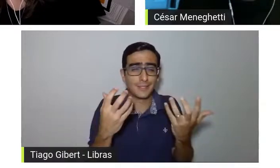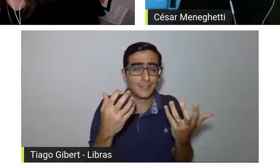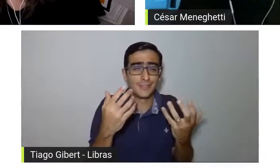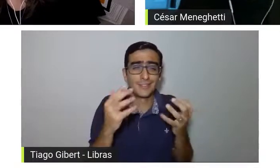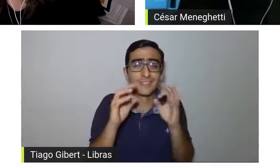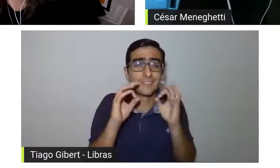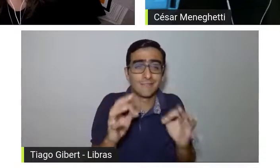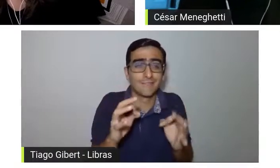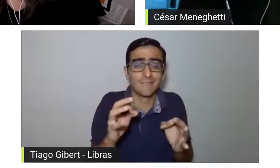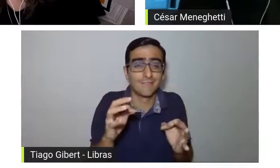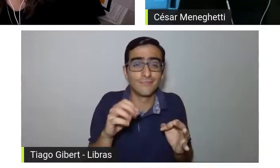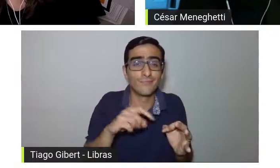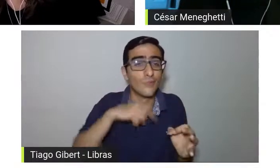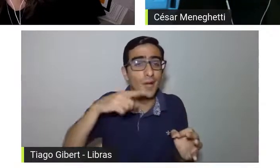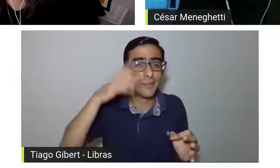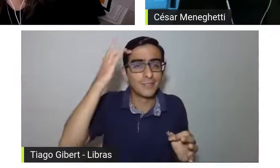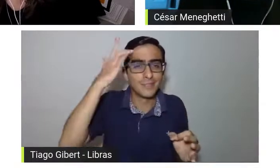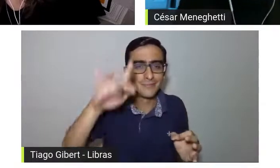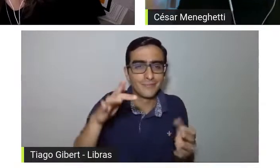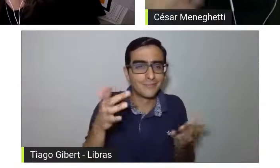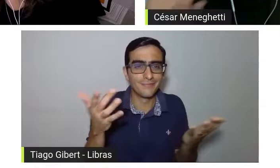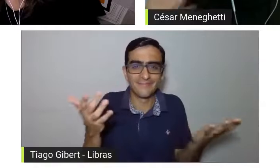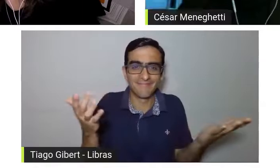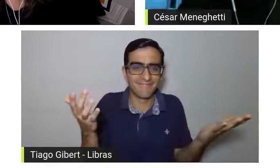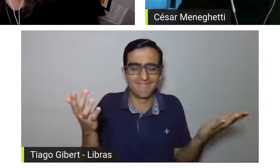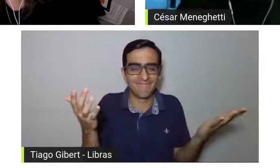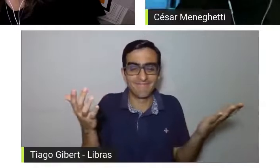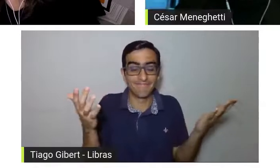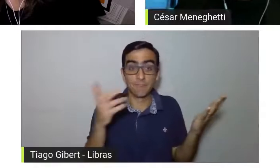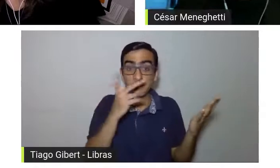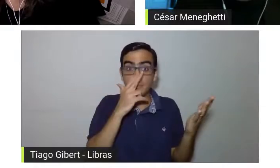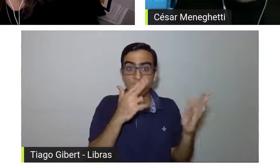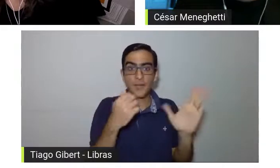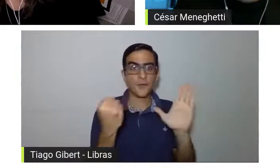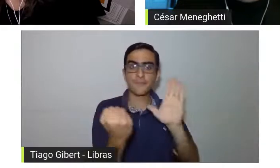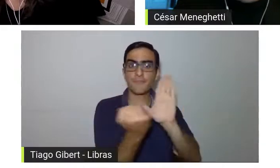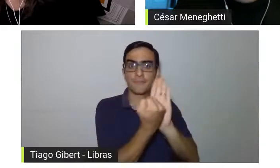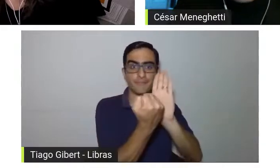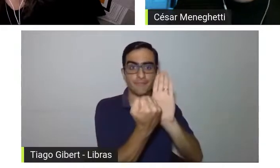incerto. Então, virou uma ícone, assim,